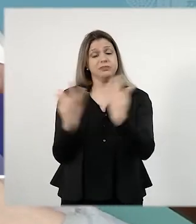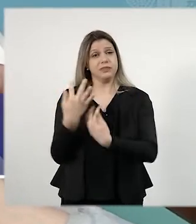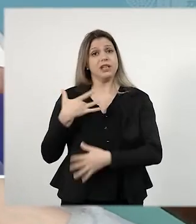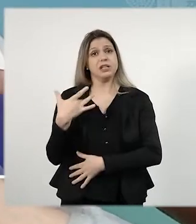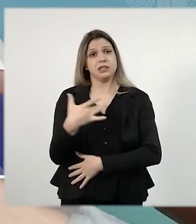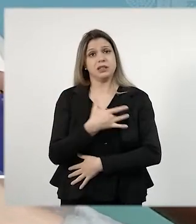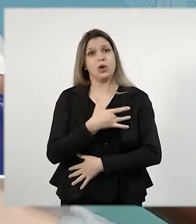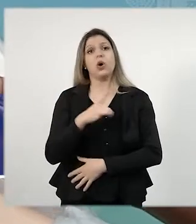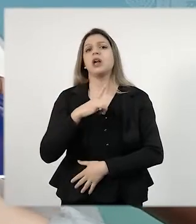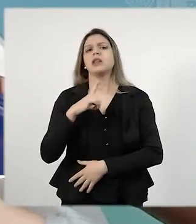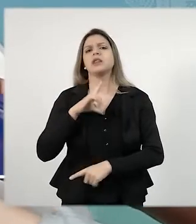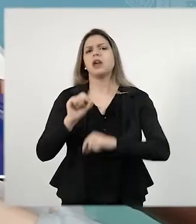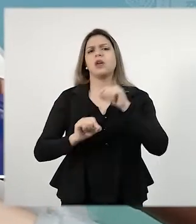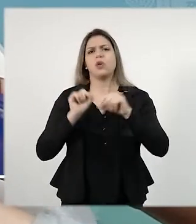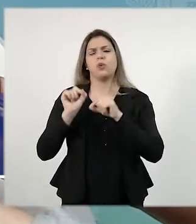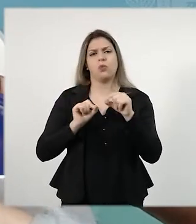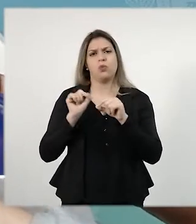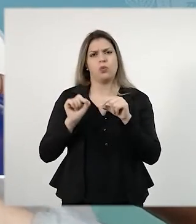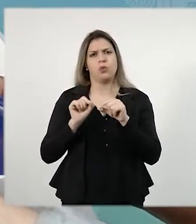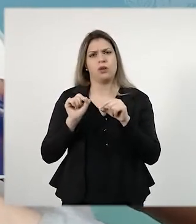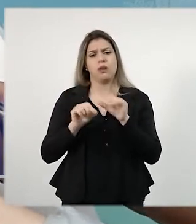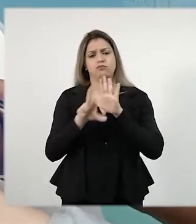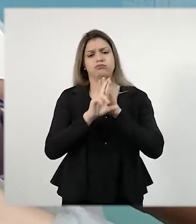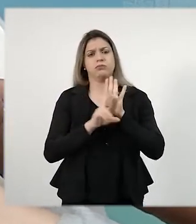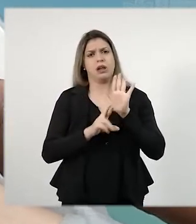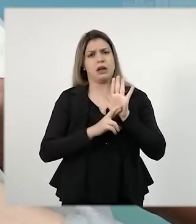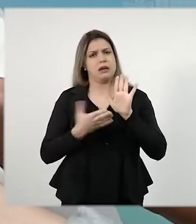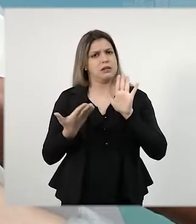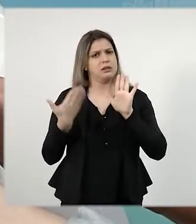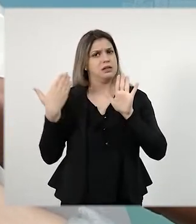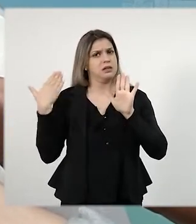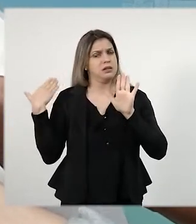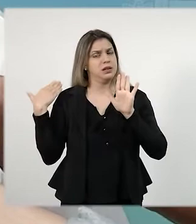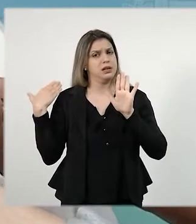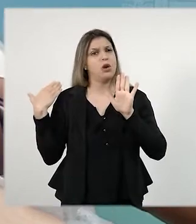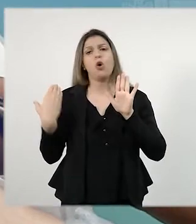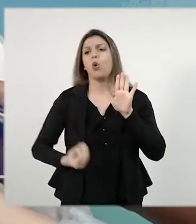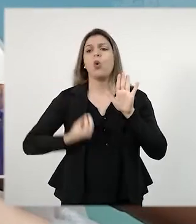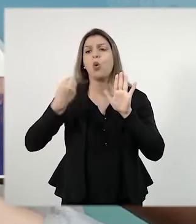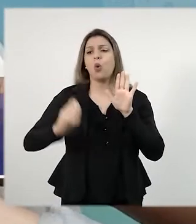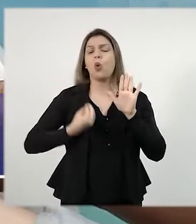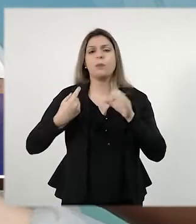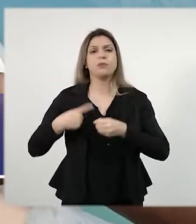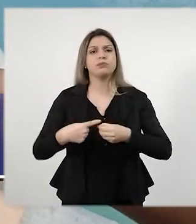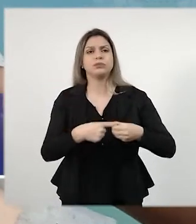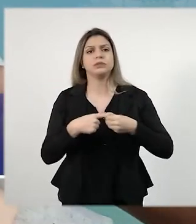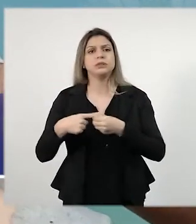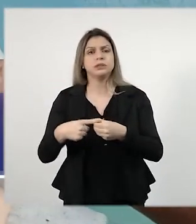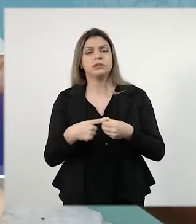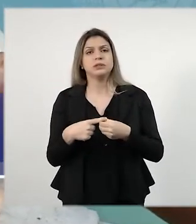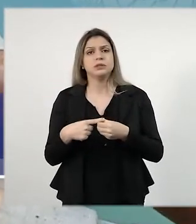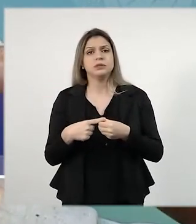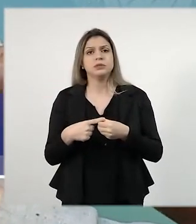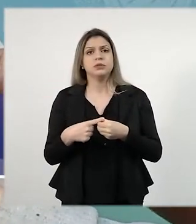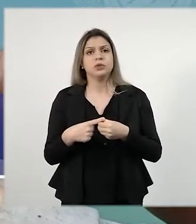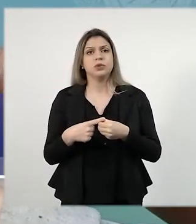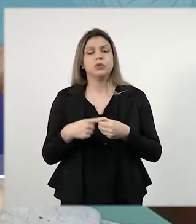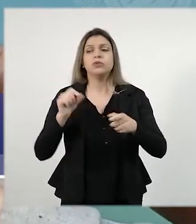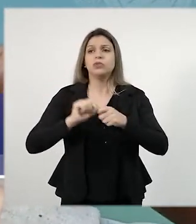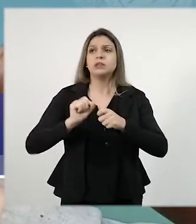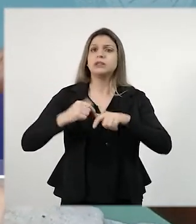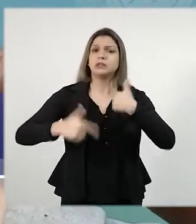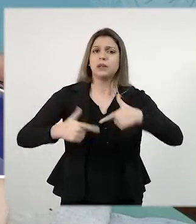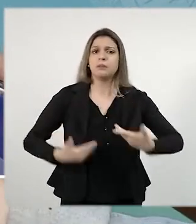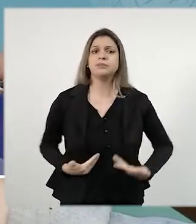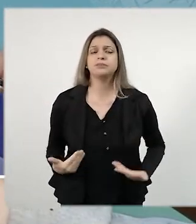um arcabouço normativo no qual era estabelecido como o município deveria implantar